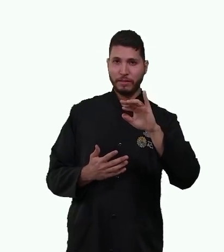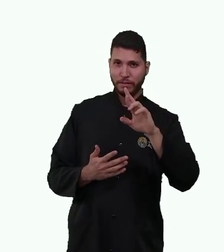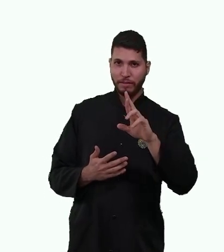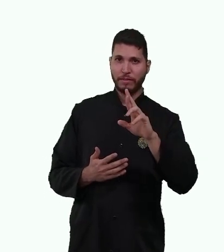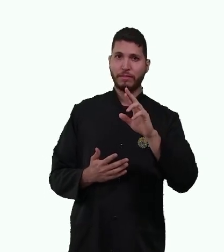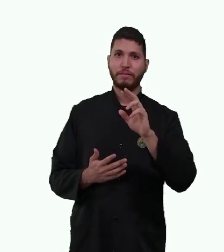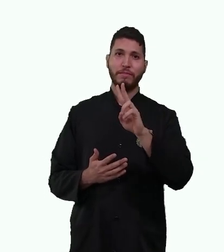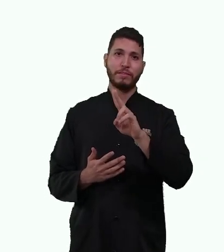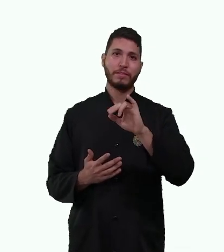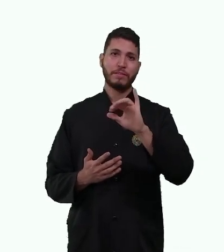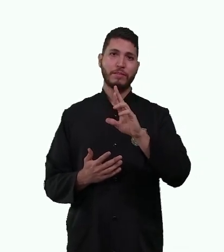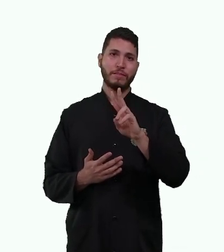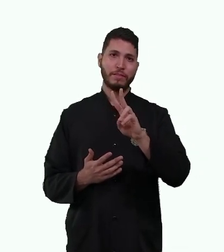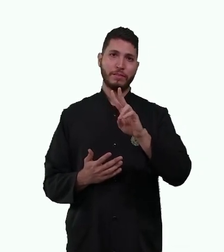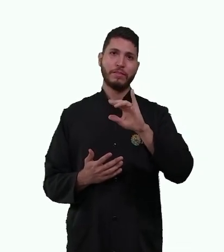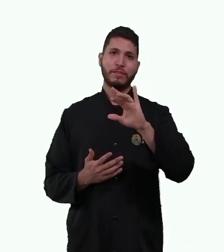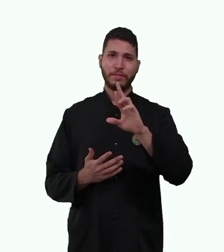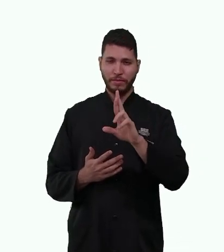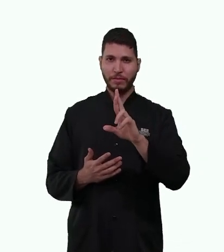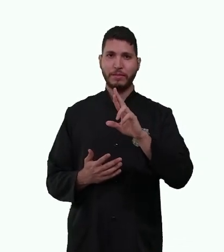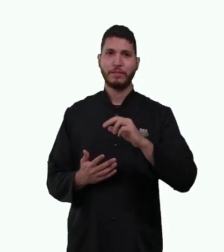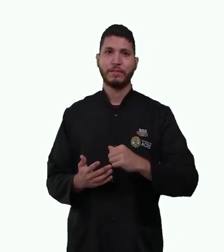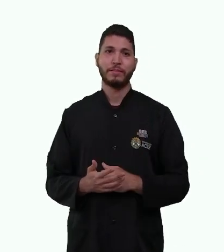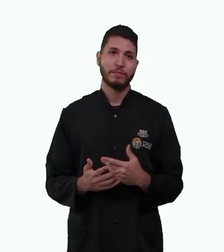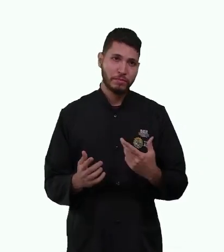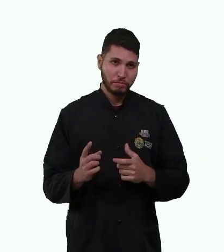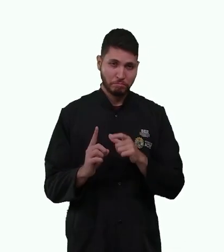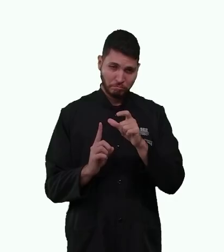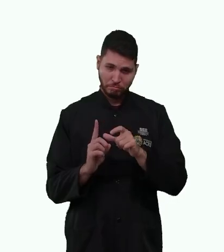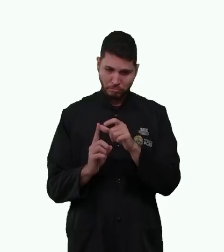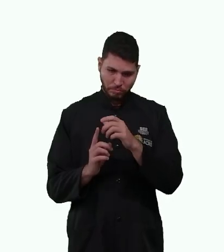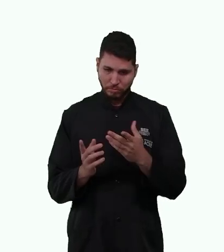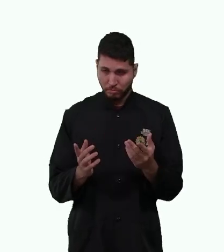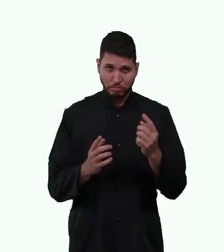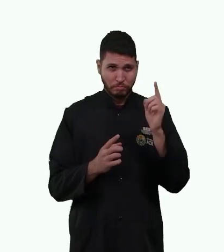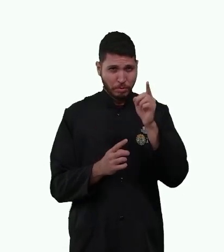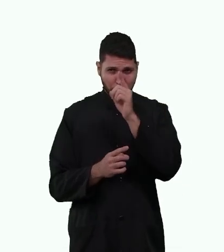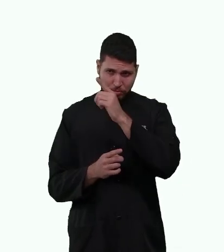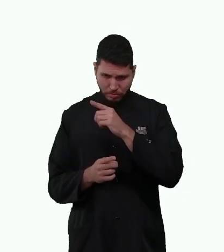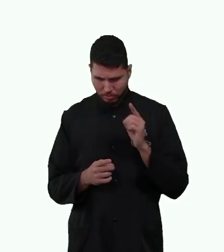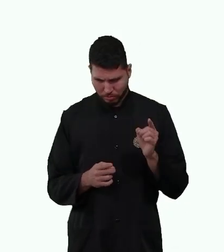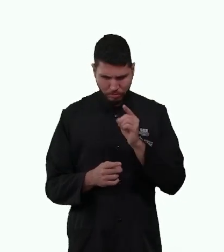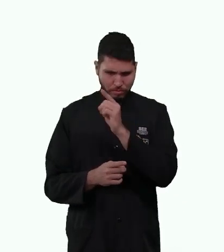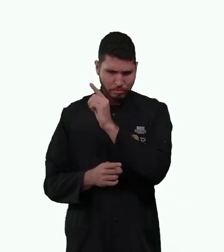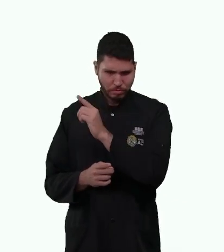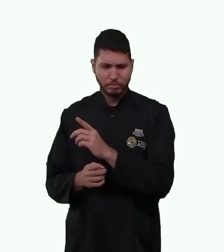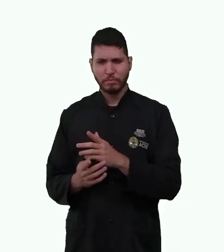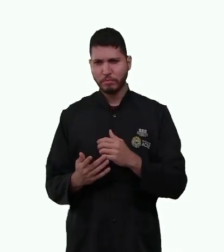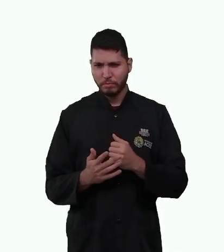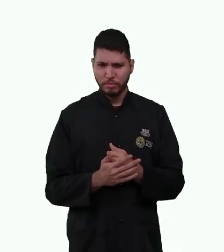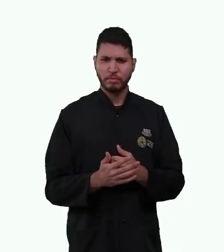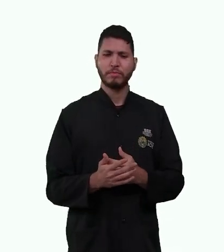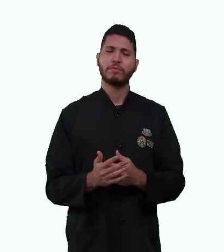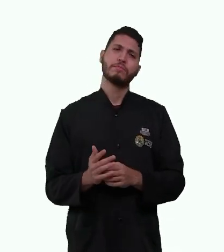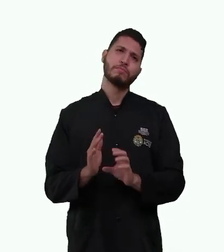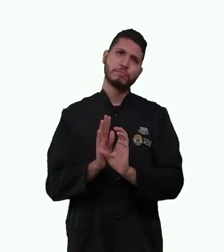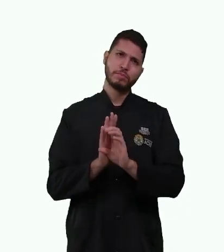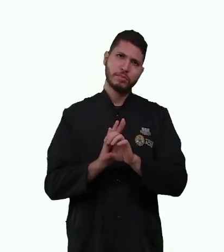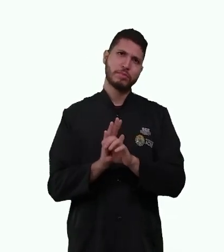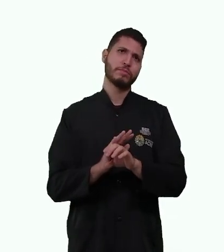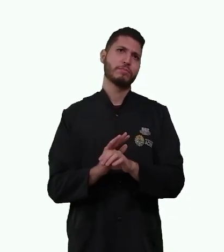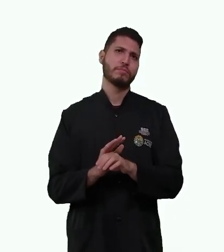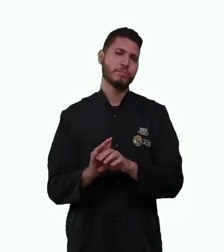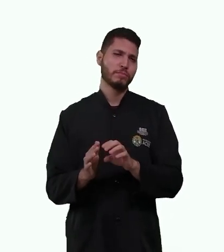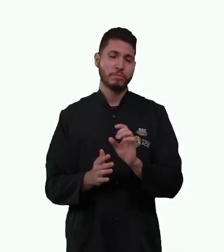O Gaturro está apenas listando conceitos. Se ele quisesse descrever sua rotina real